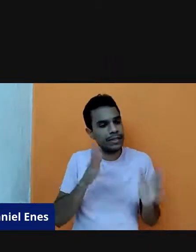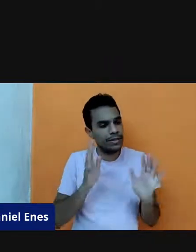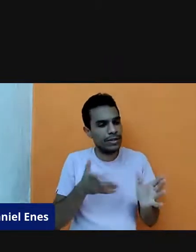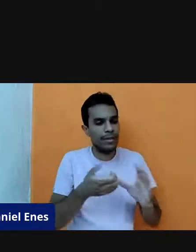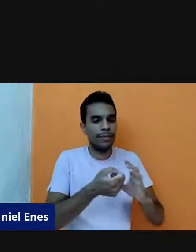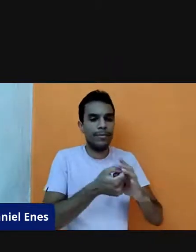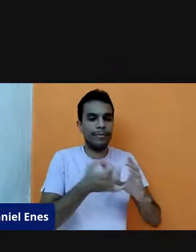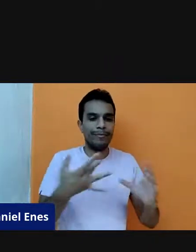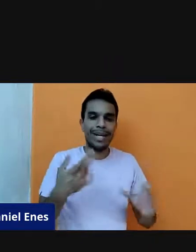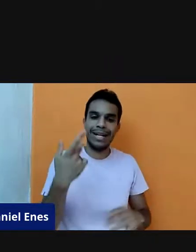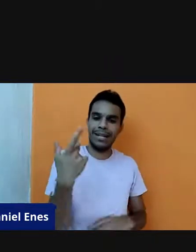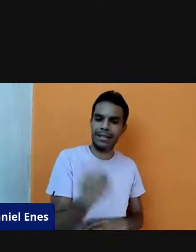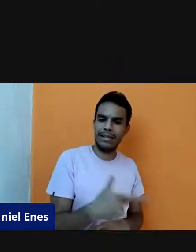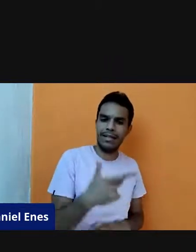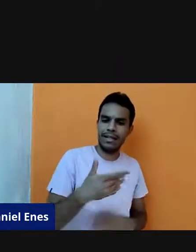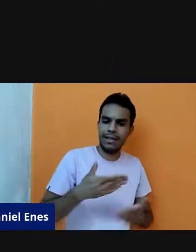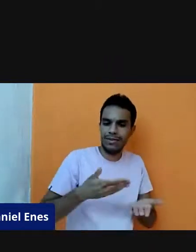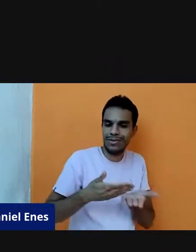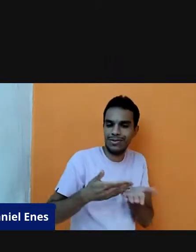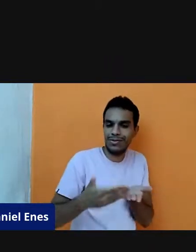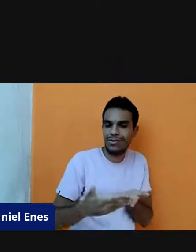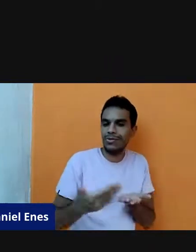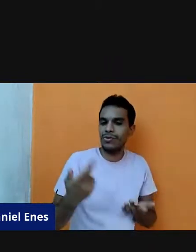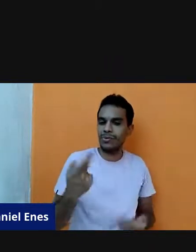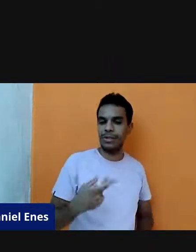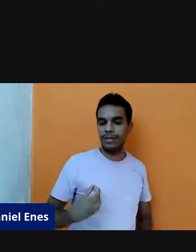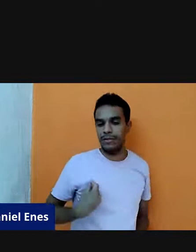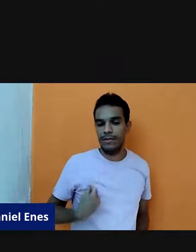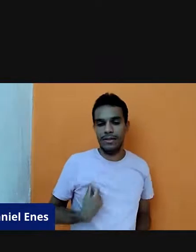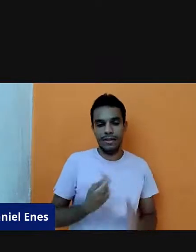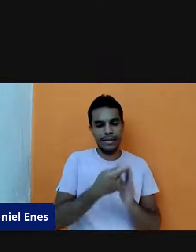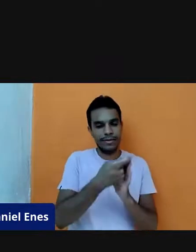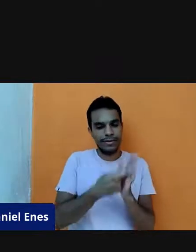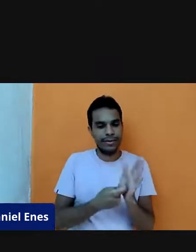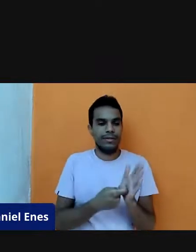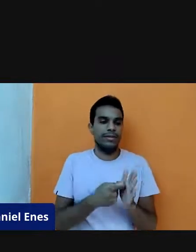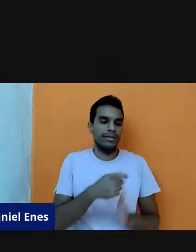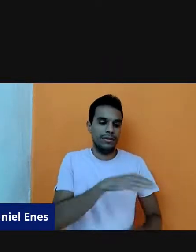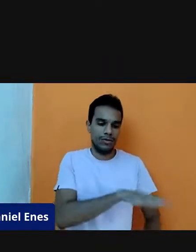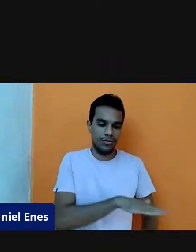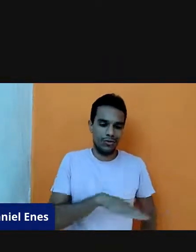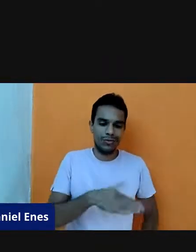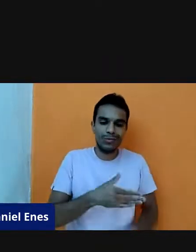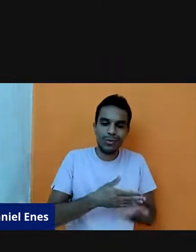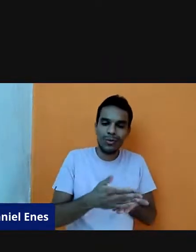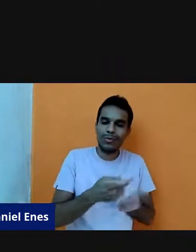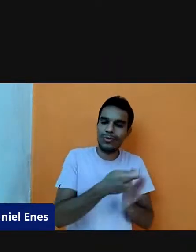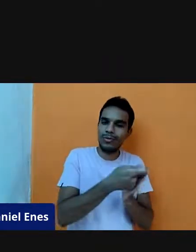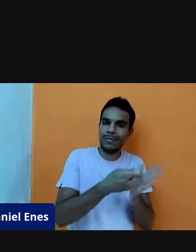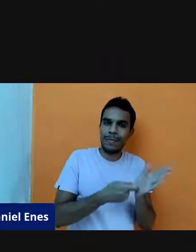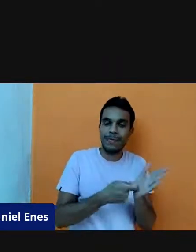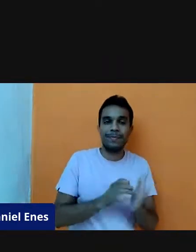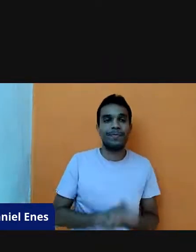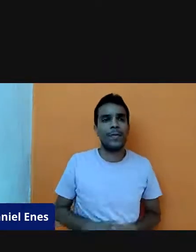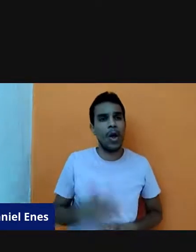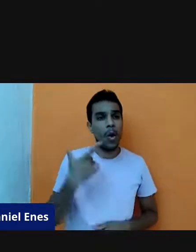da Clarice desde o início aí da sua vida como escritora, desde a sua infância. Outra curiosidade dessa época é